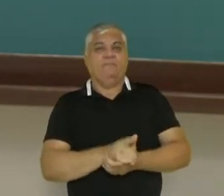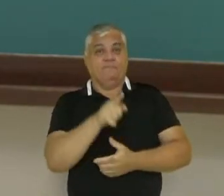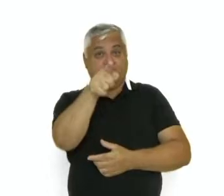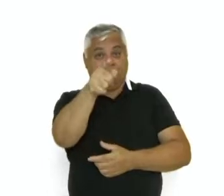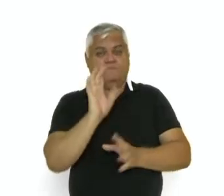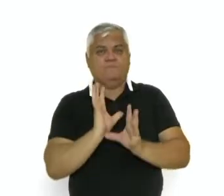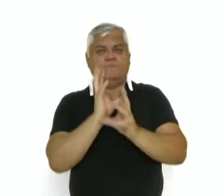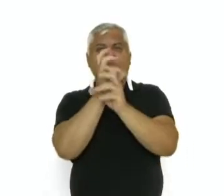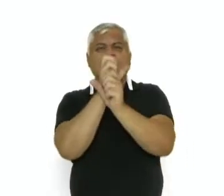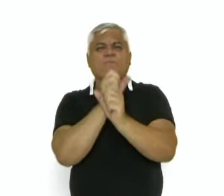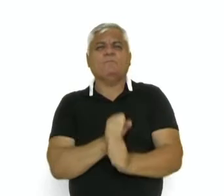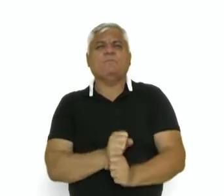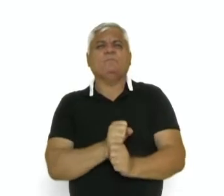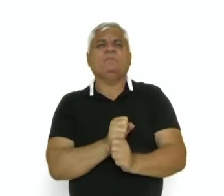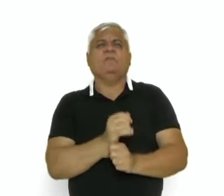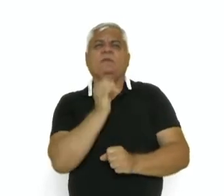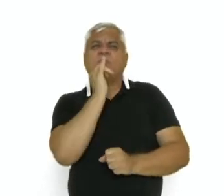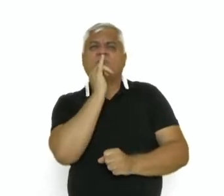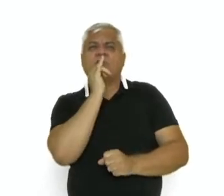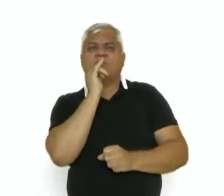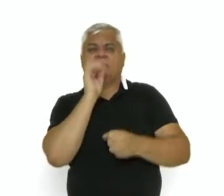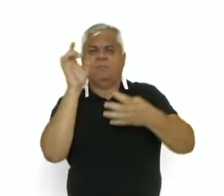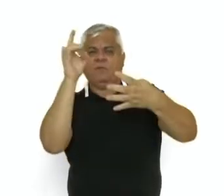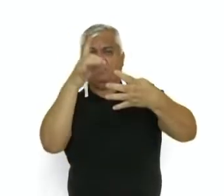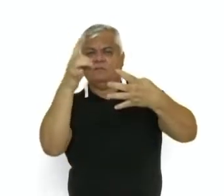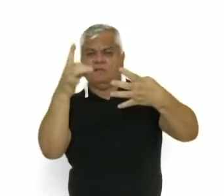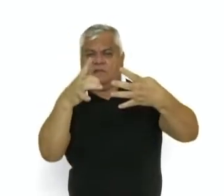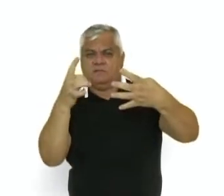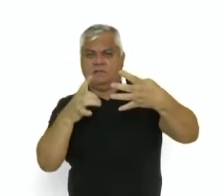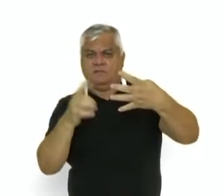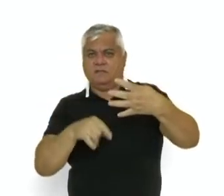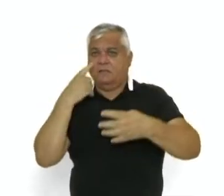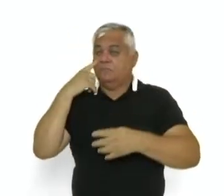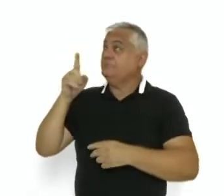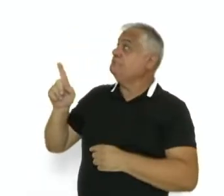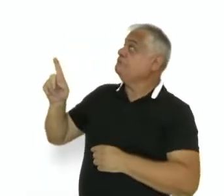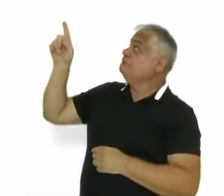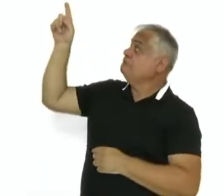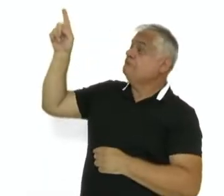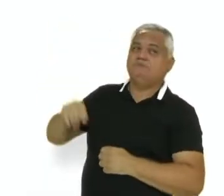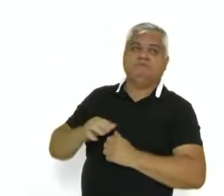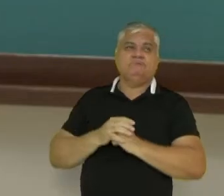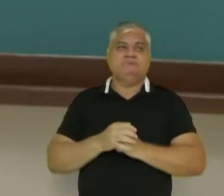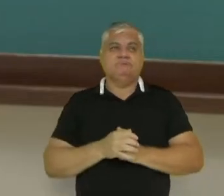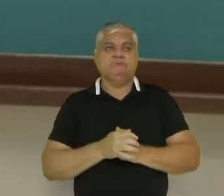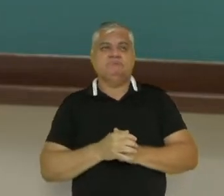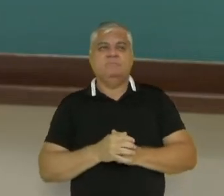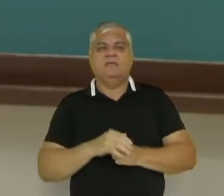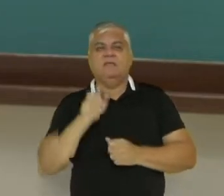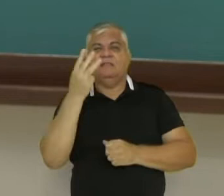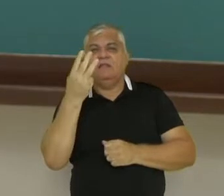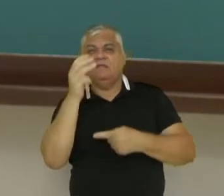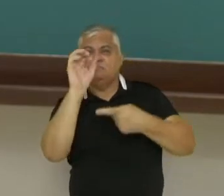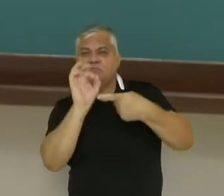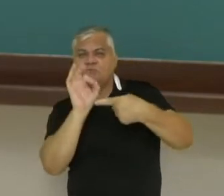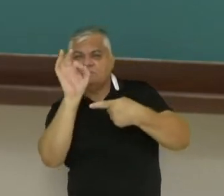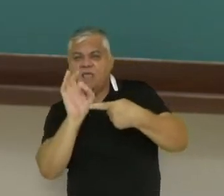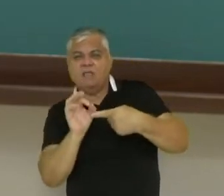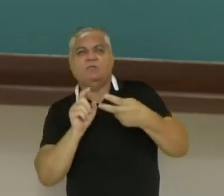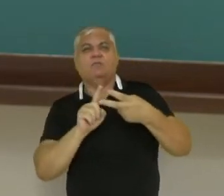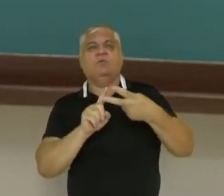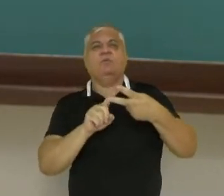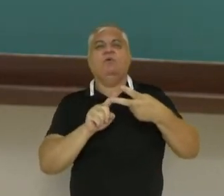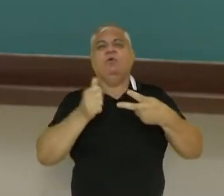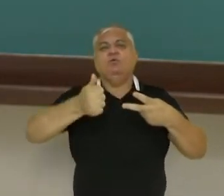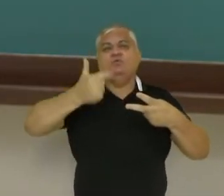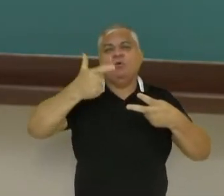a quantia correspondente a cada percentual indicado. Eu quero que vocês calculem quanto representa 3% de